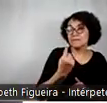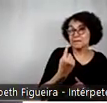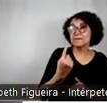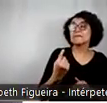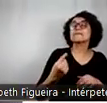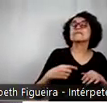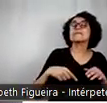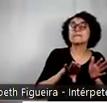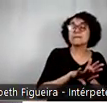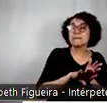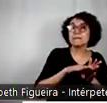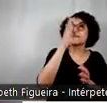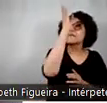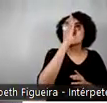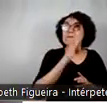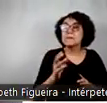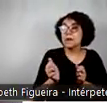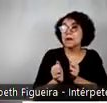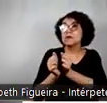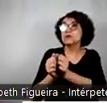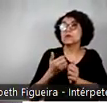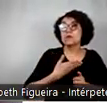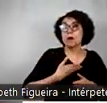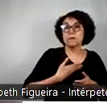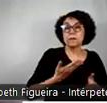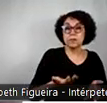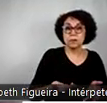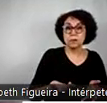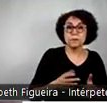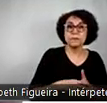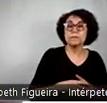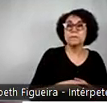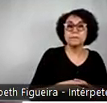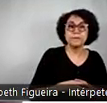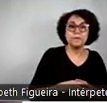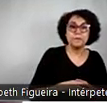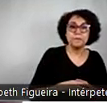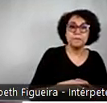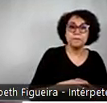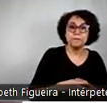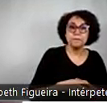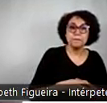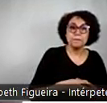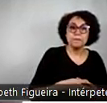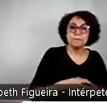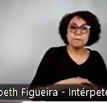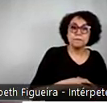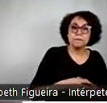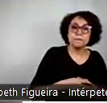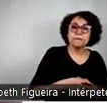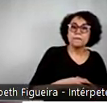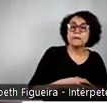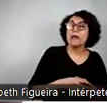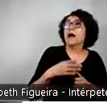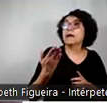está ali, né, que a gente tem aí um processo de uma escravização, né, dessas pessoas migrantes por